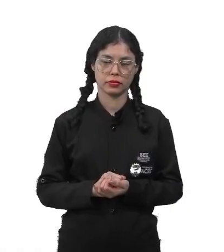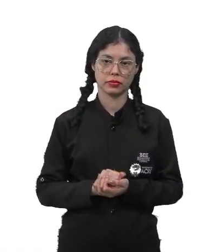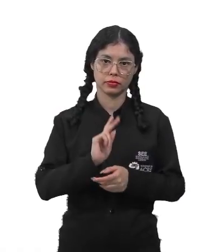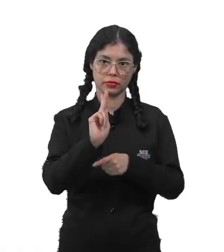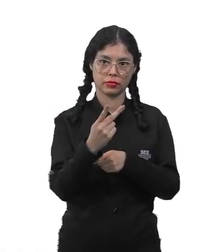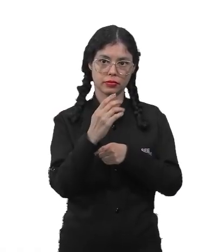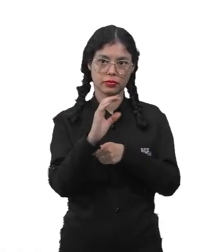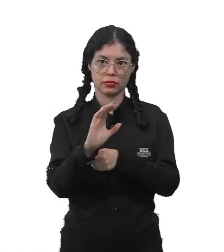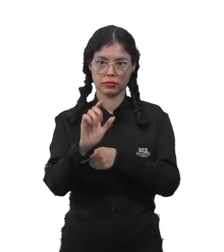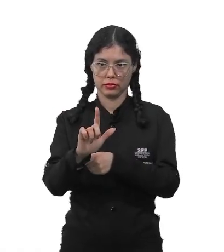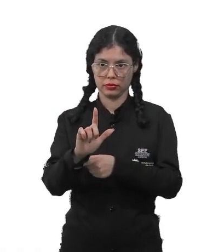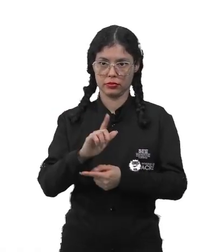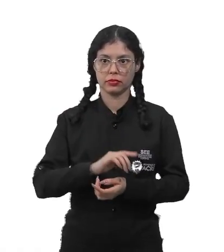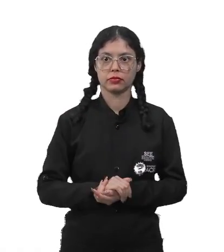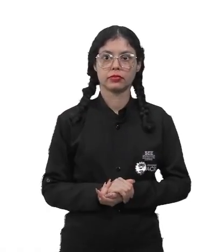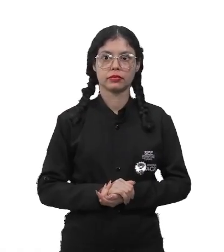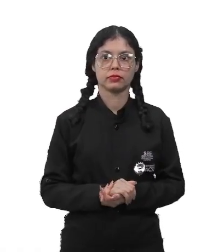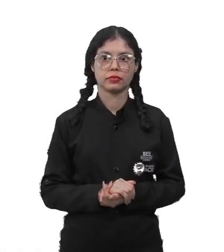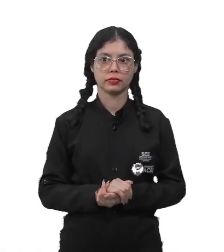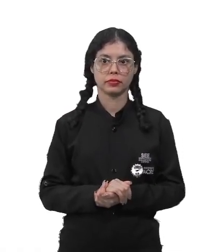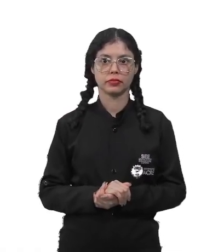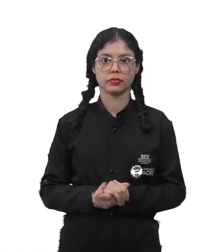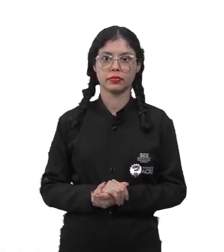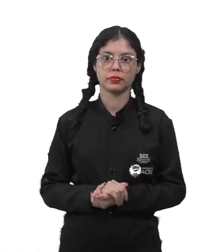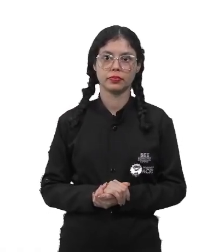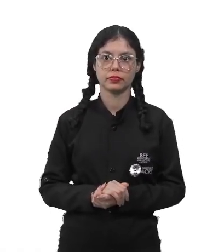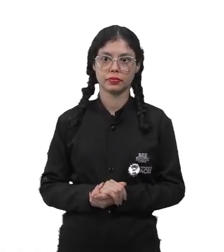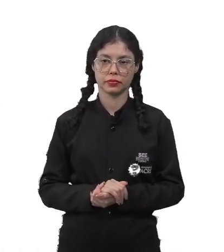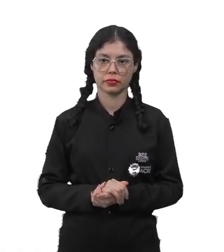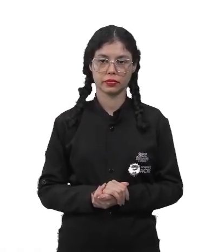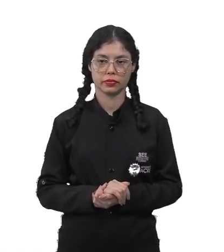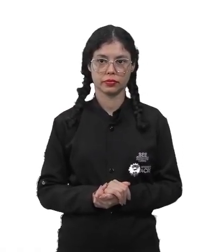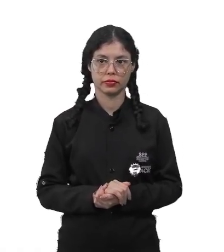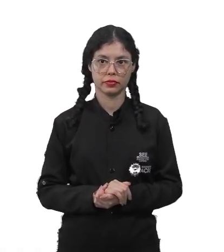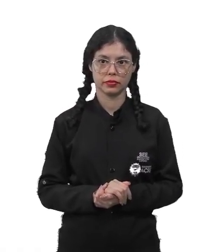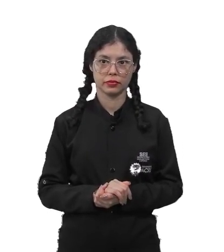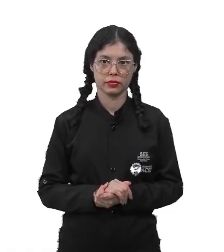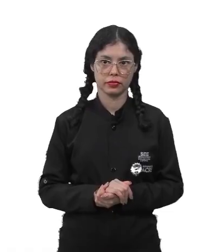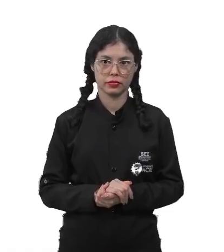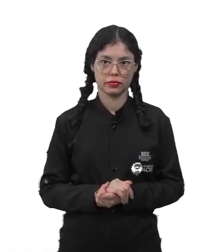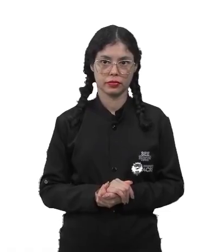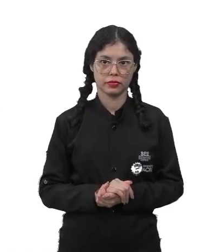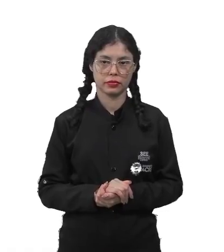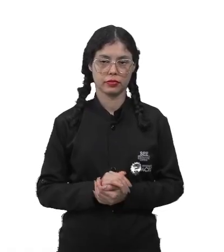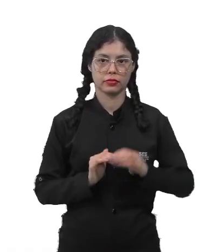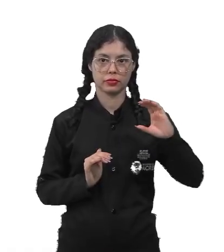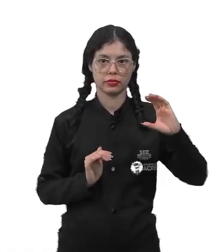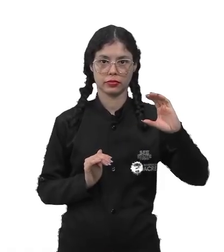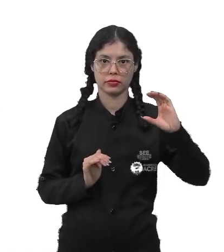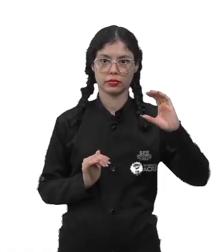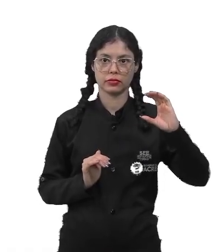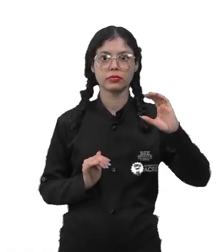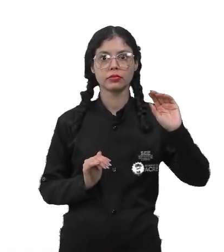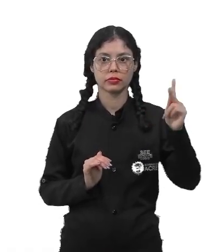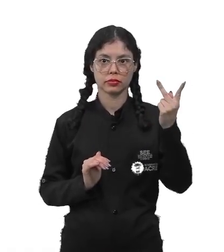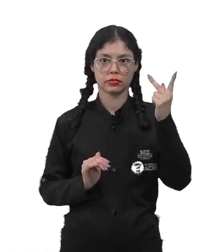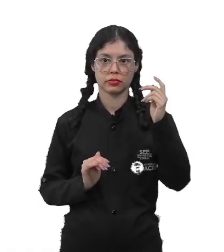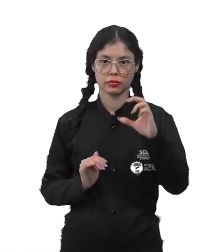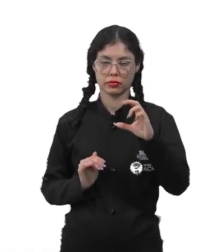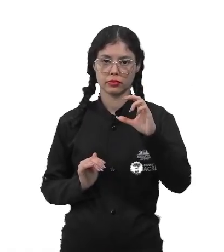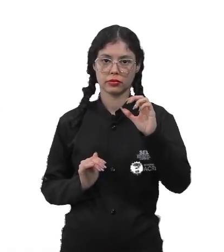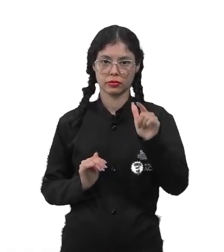né? Aqui, só um pouquinho, gente. HCl, o